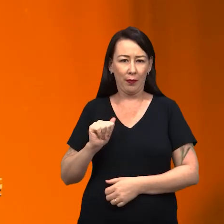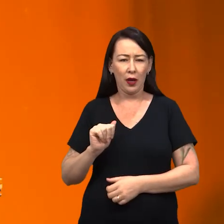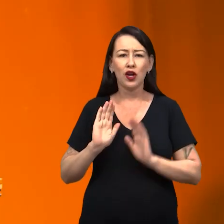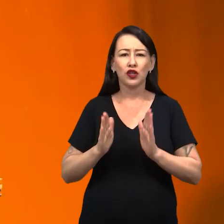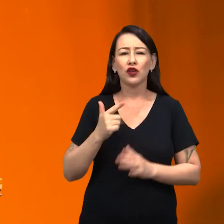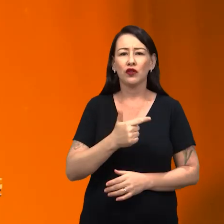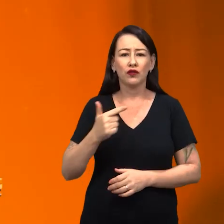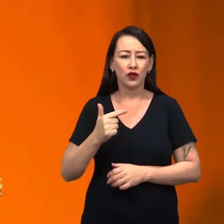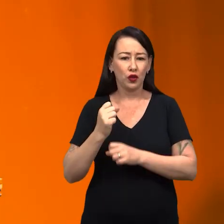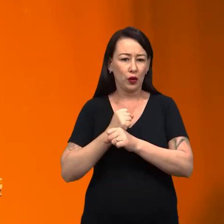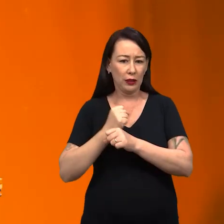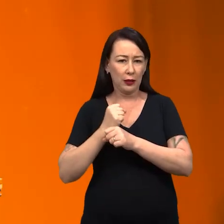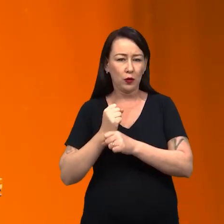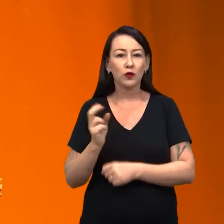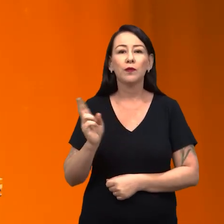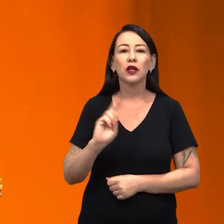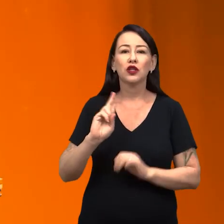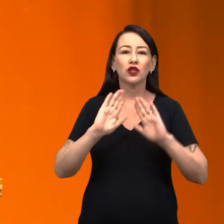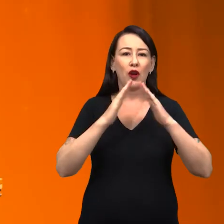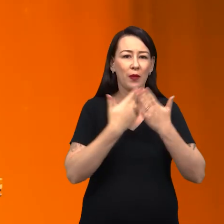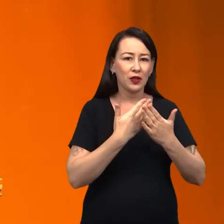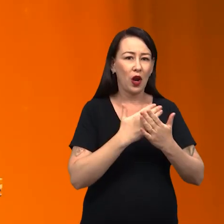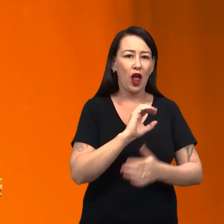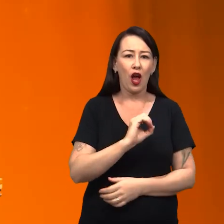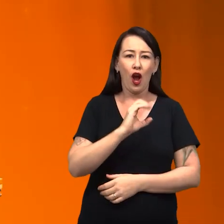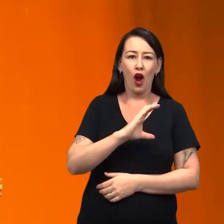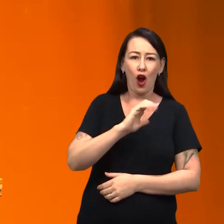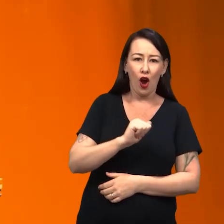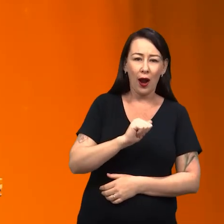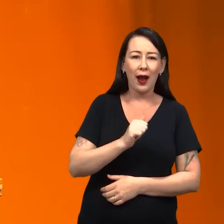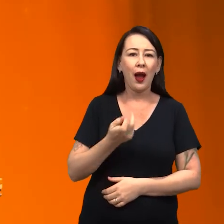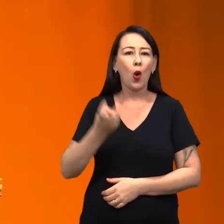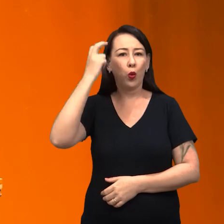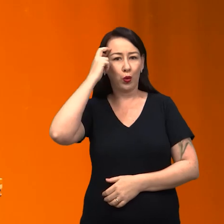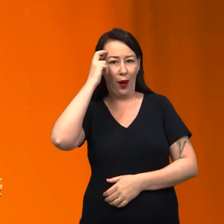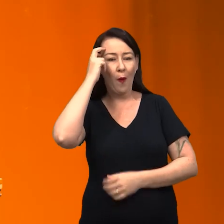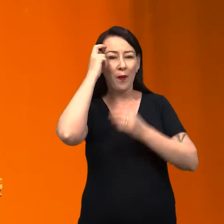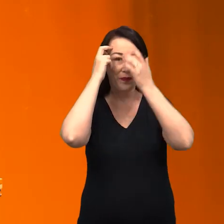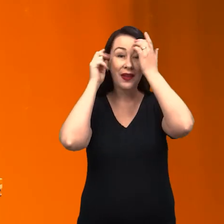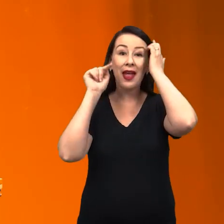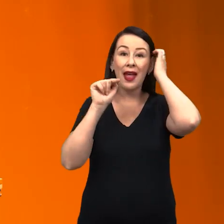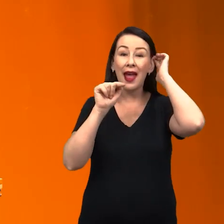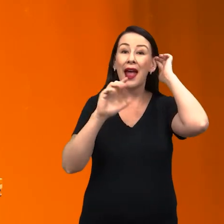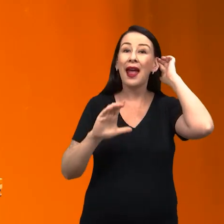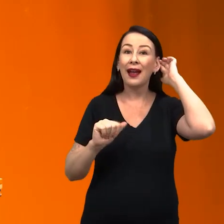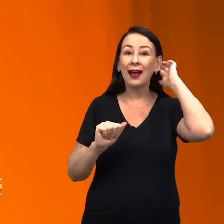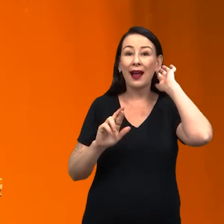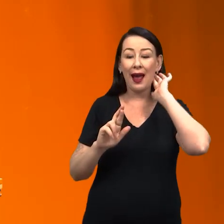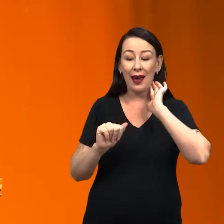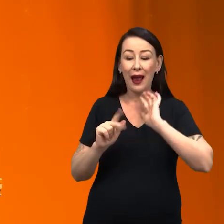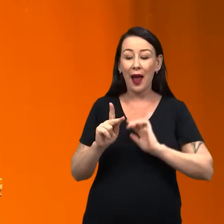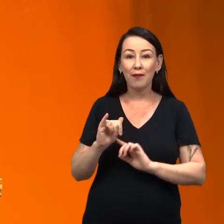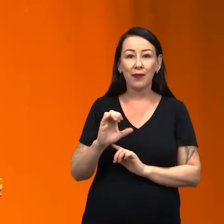chamado Oca Escola Cultural. É uma comunidade, para vocês terem uma ideia, Carapicuíba é a 5ª maior